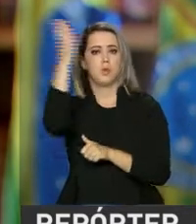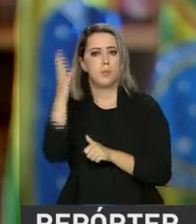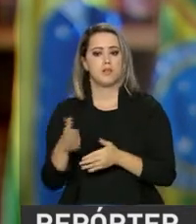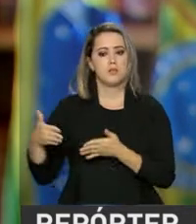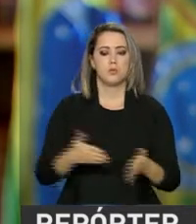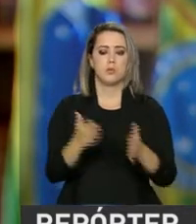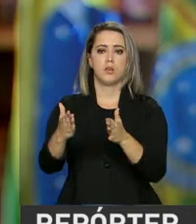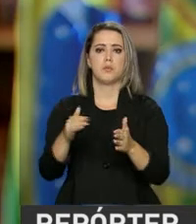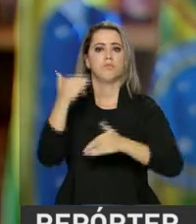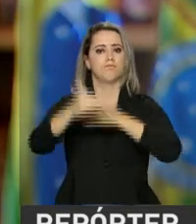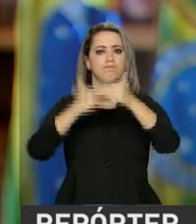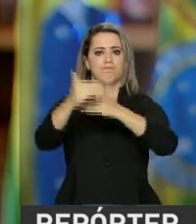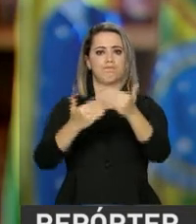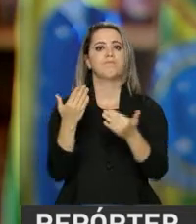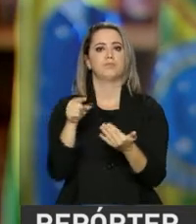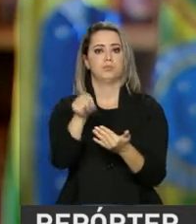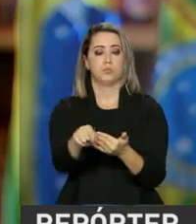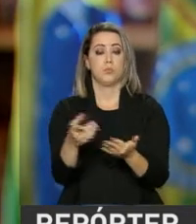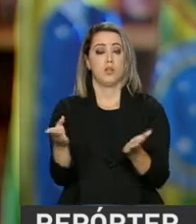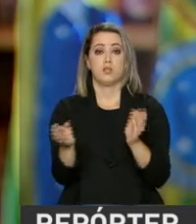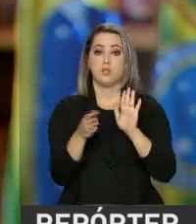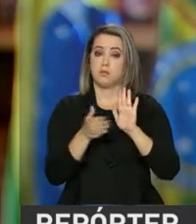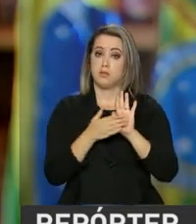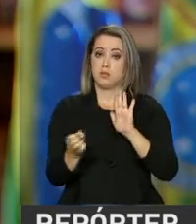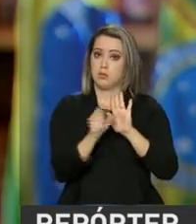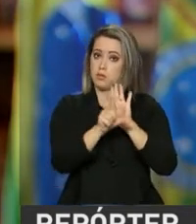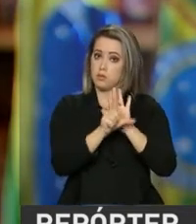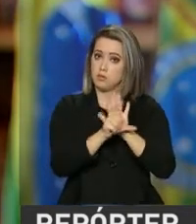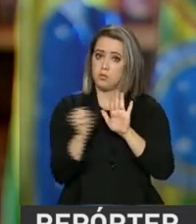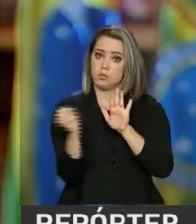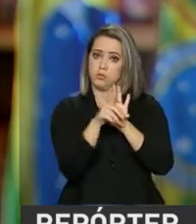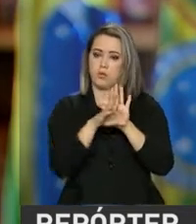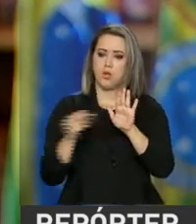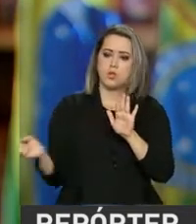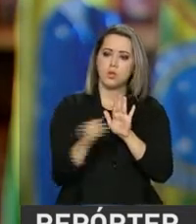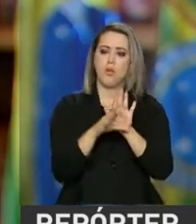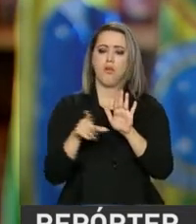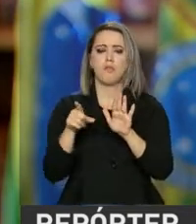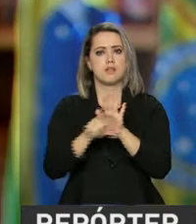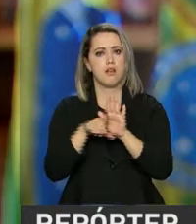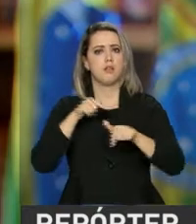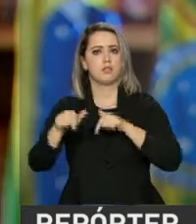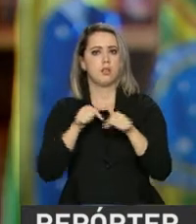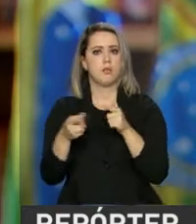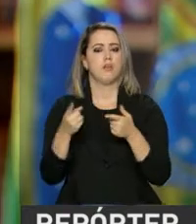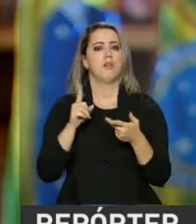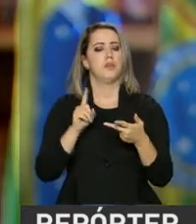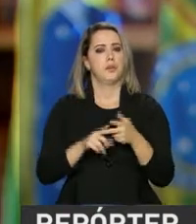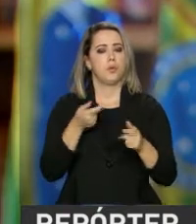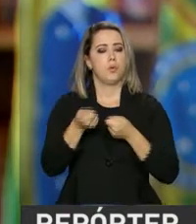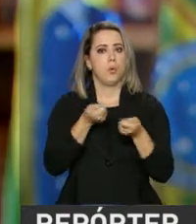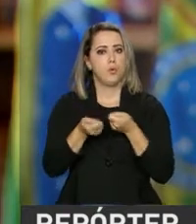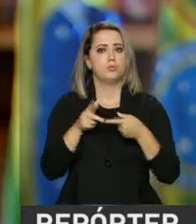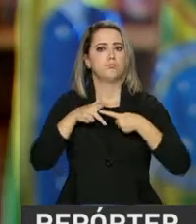do crescimento essas reformas por movem a modernização das relações trabalhistas e corrigem